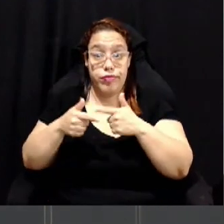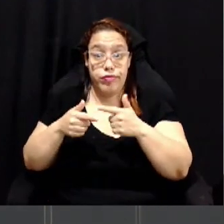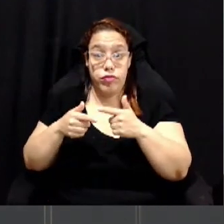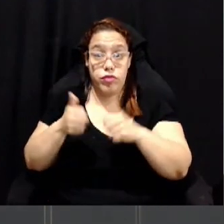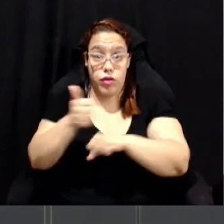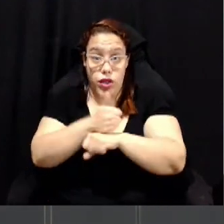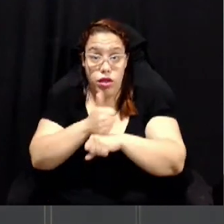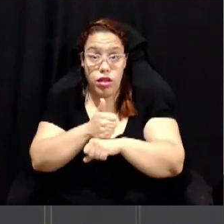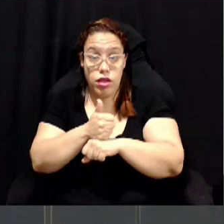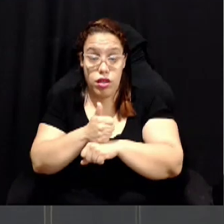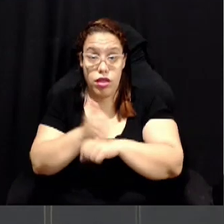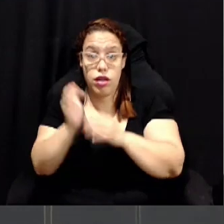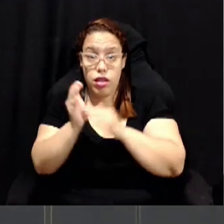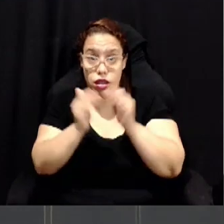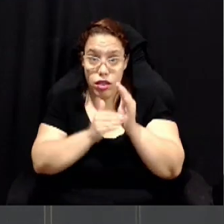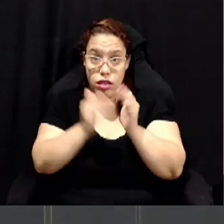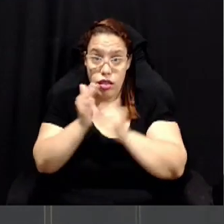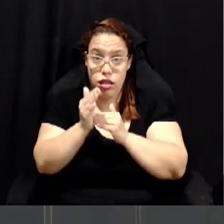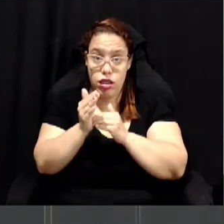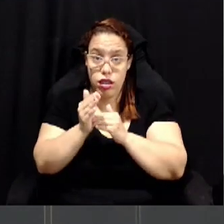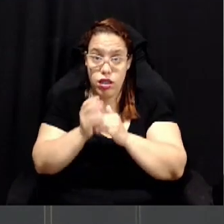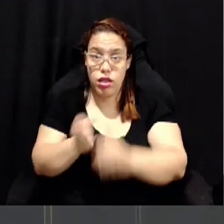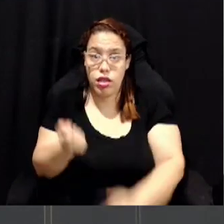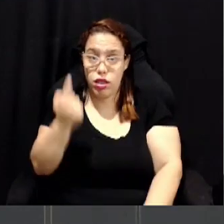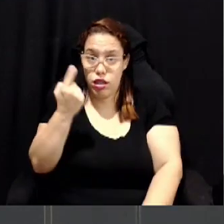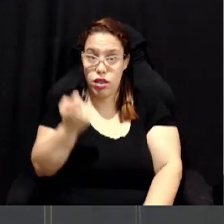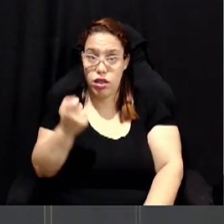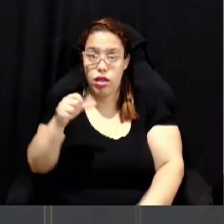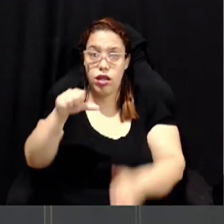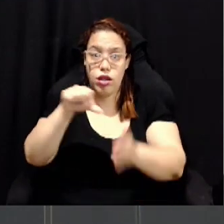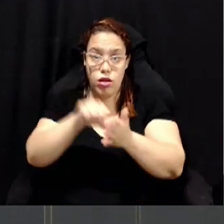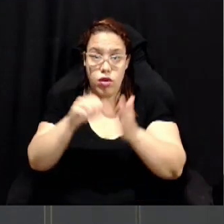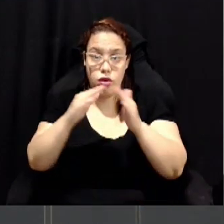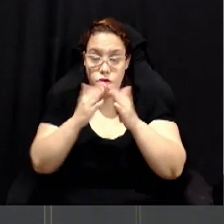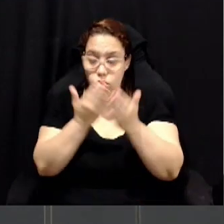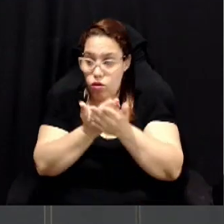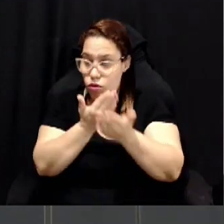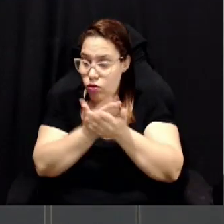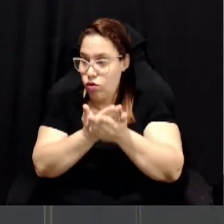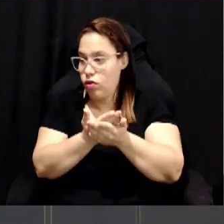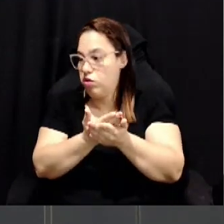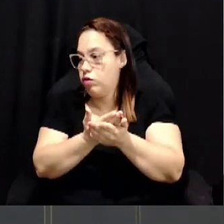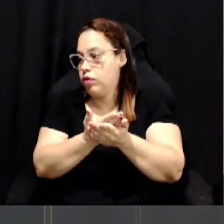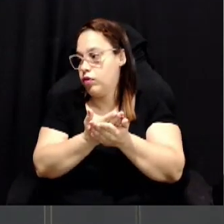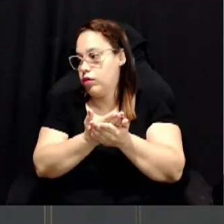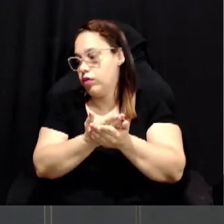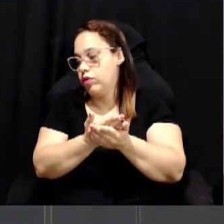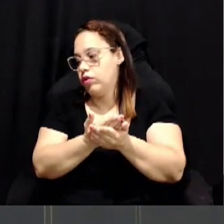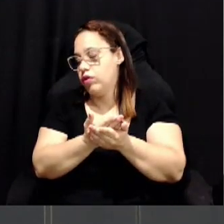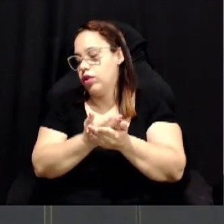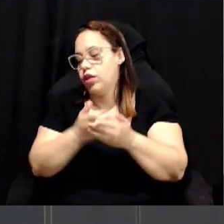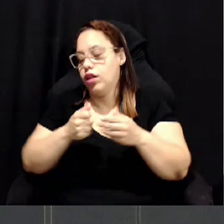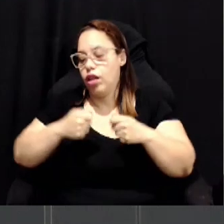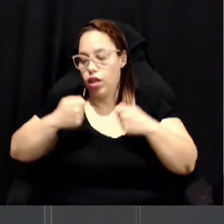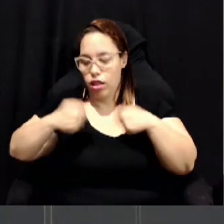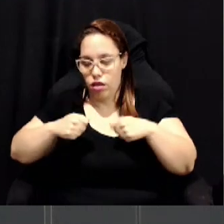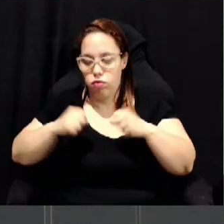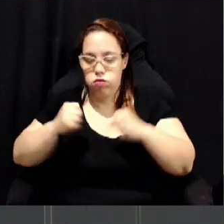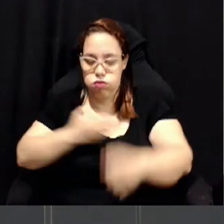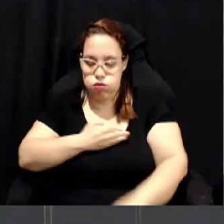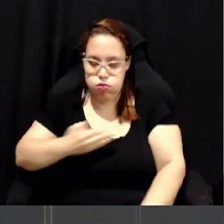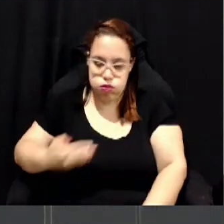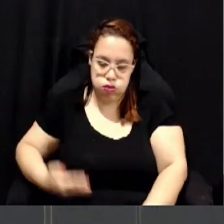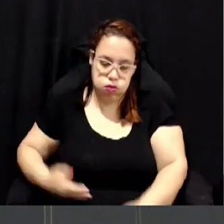de educação especial esteja numa única unidade escolar. Então são coisas que, assim, a gente precisa do poder público, a gente precisa